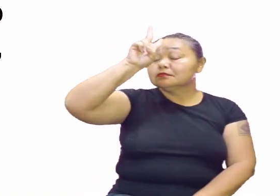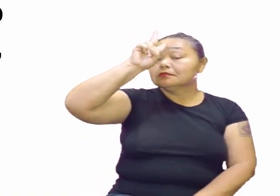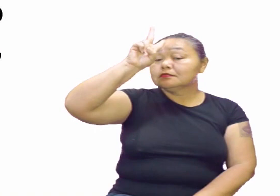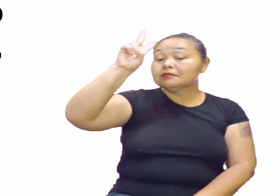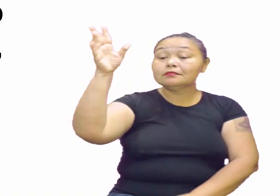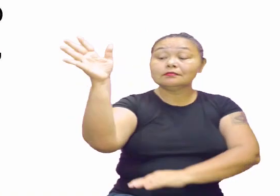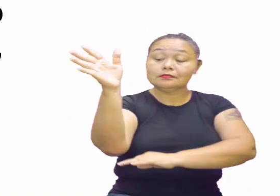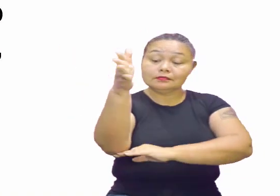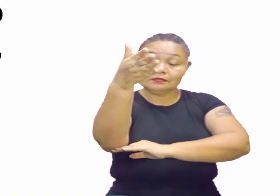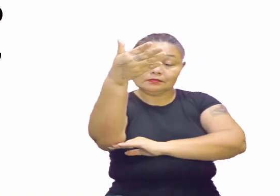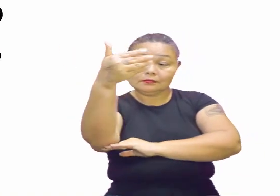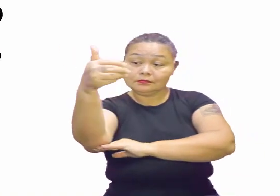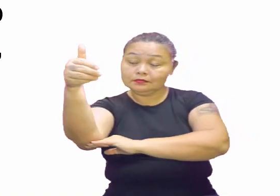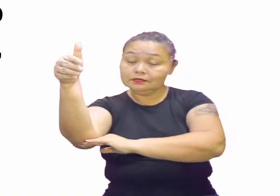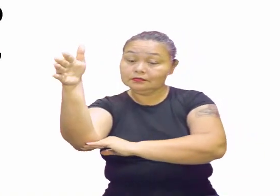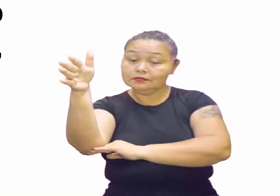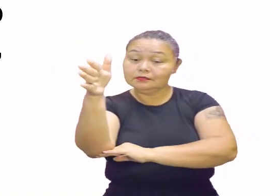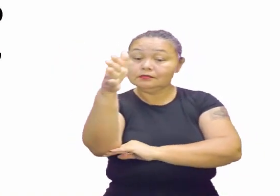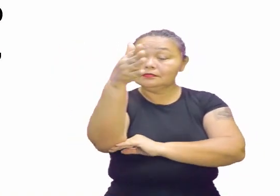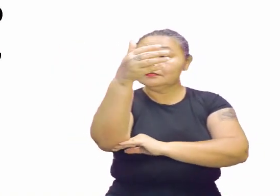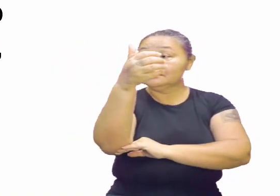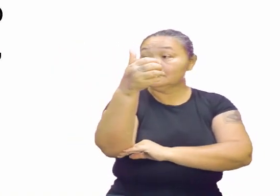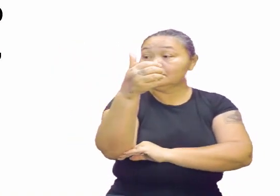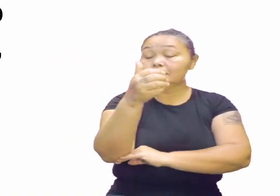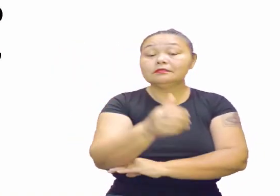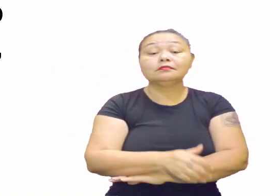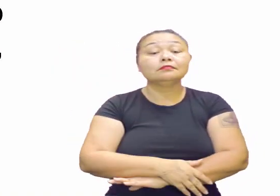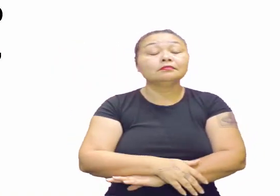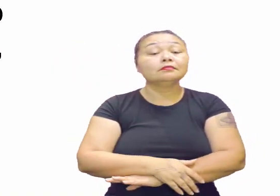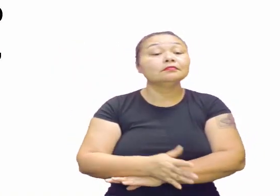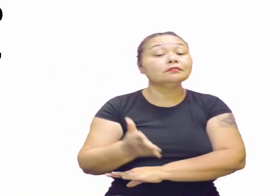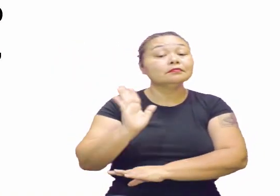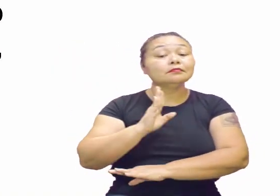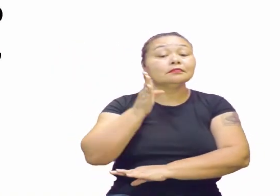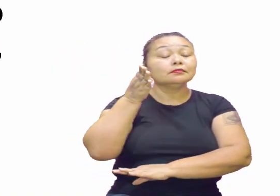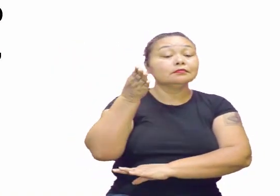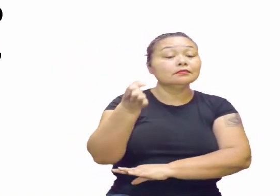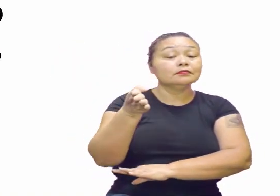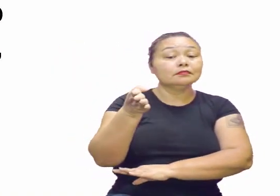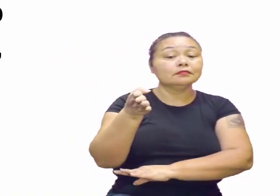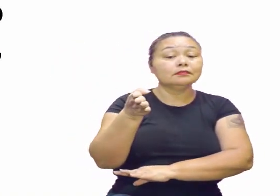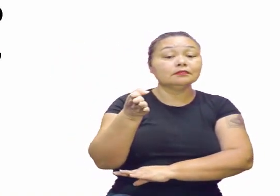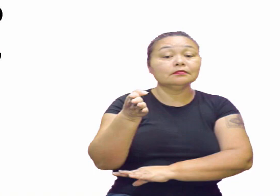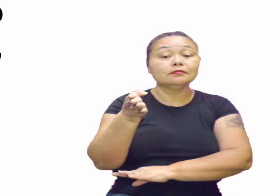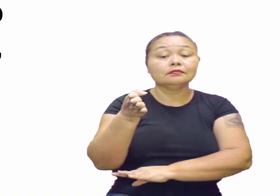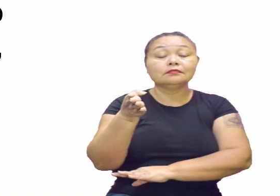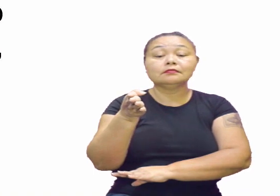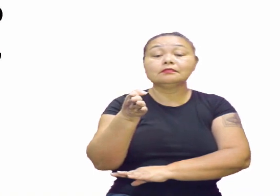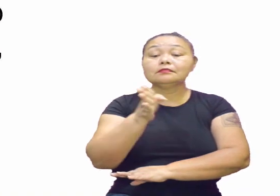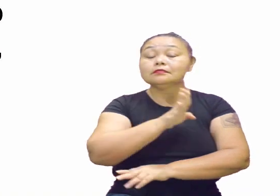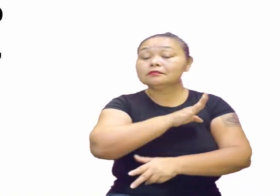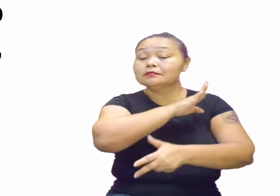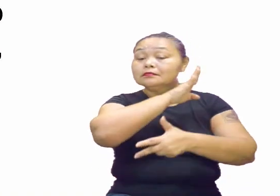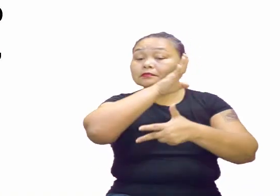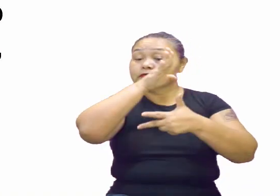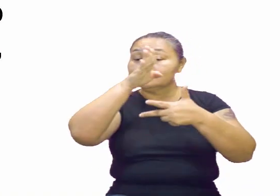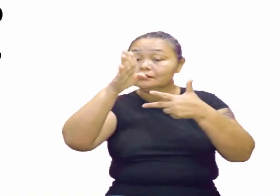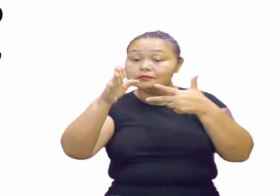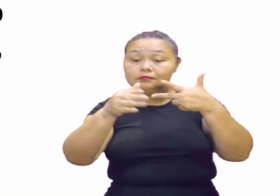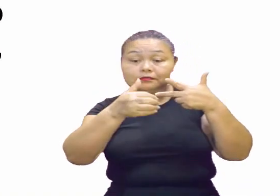a bandeira, ela é voltada para o